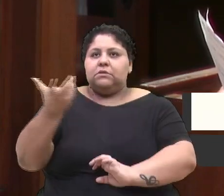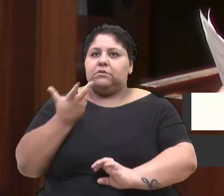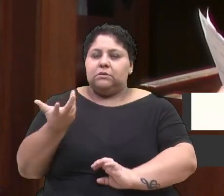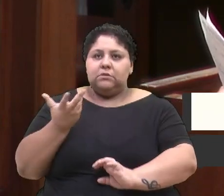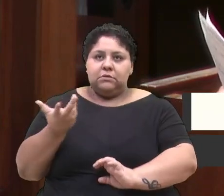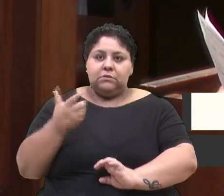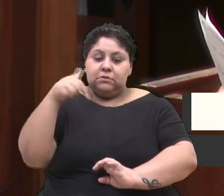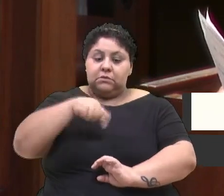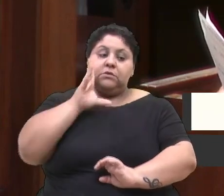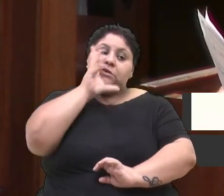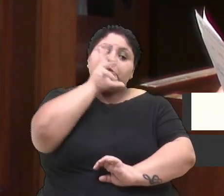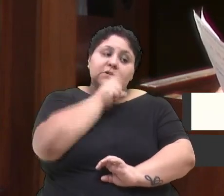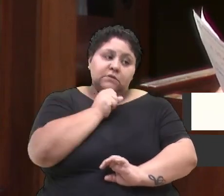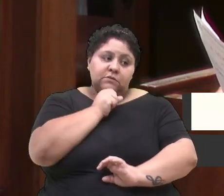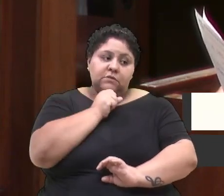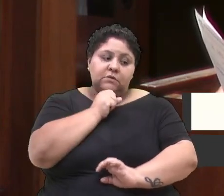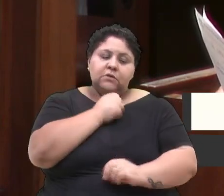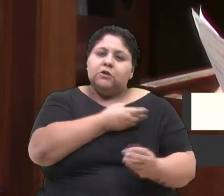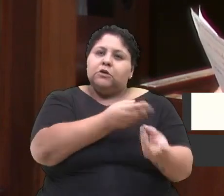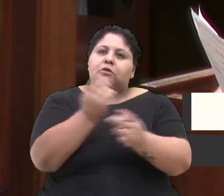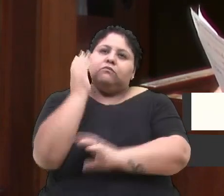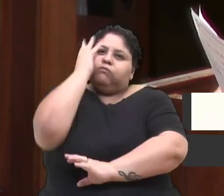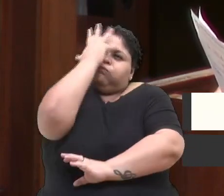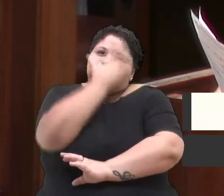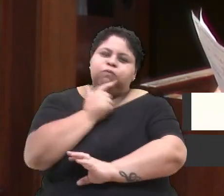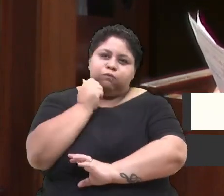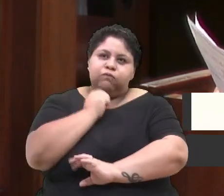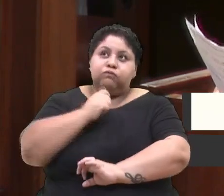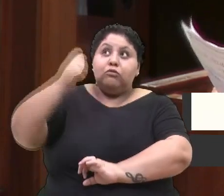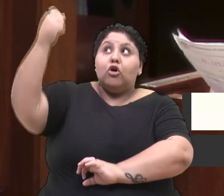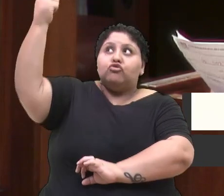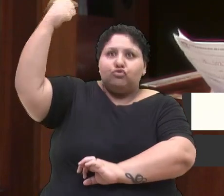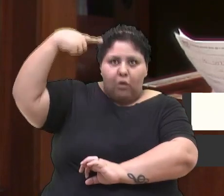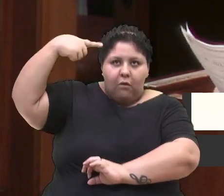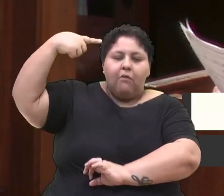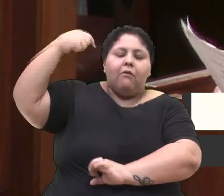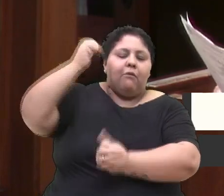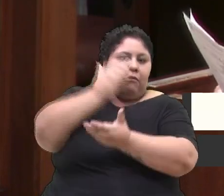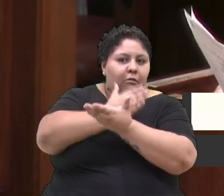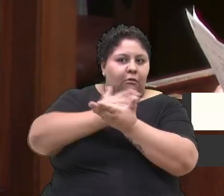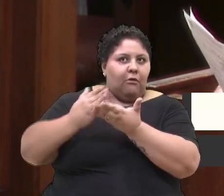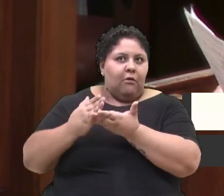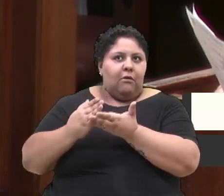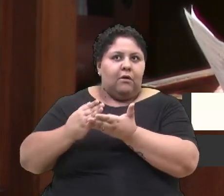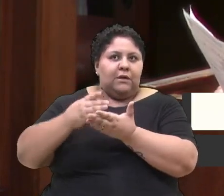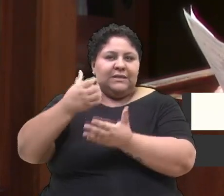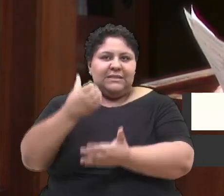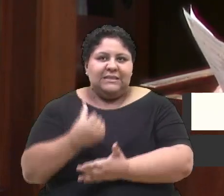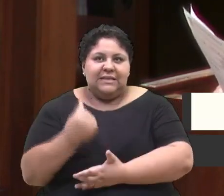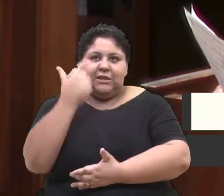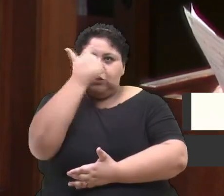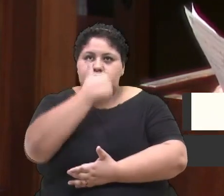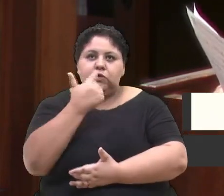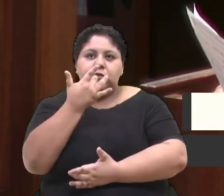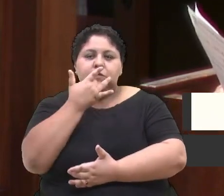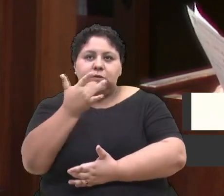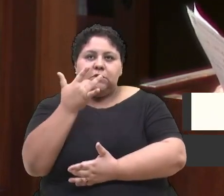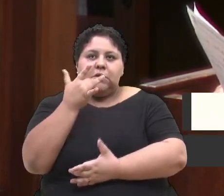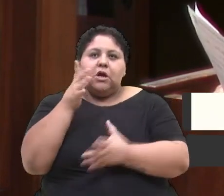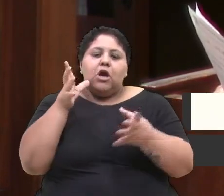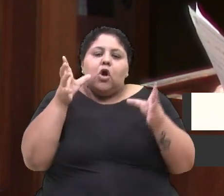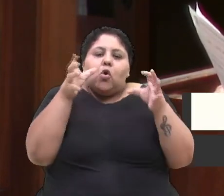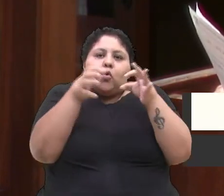nesse sábado, vai estar muito lindo, sábado vai ter sol, a partir das 18 horas, eu reunir a